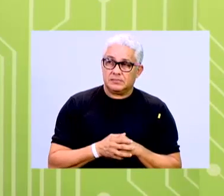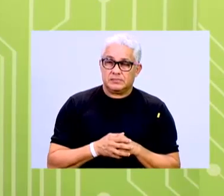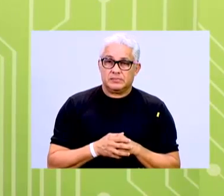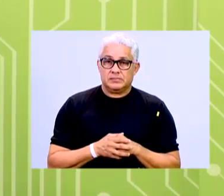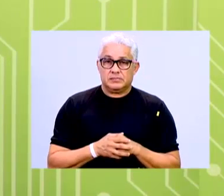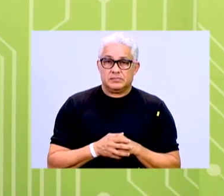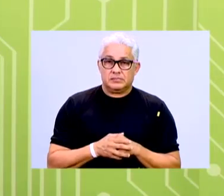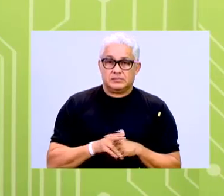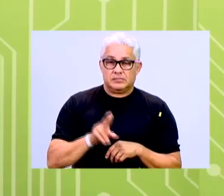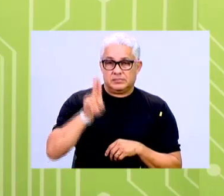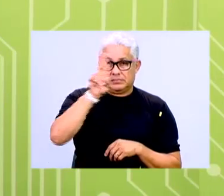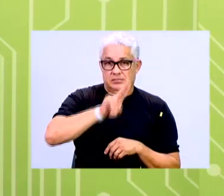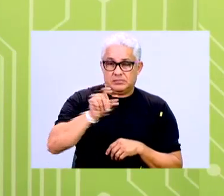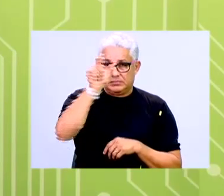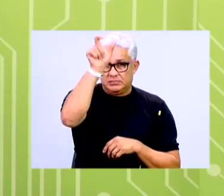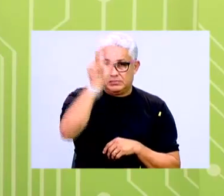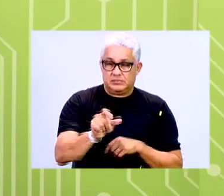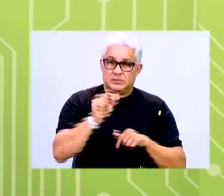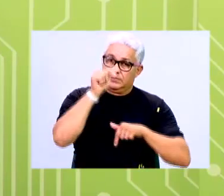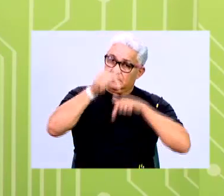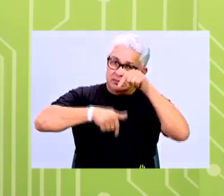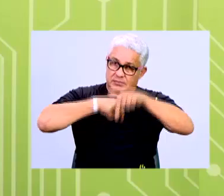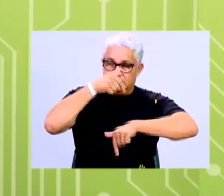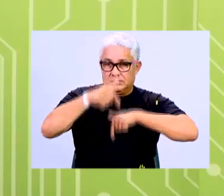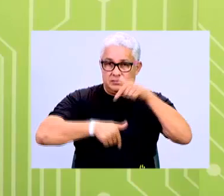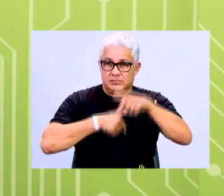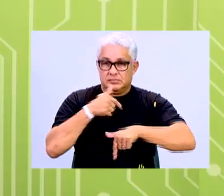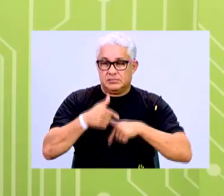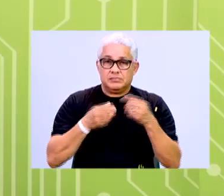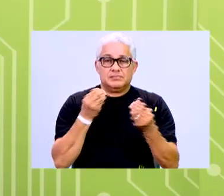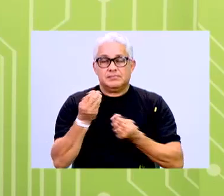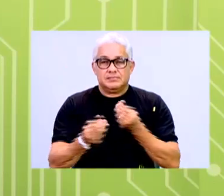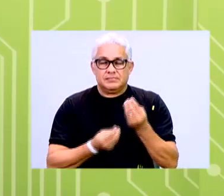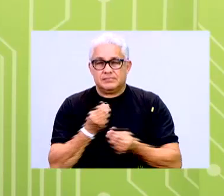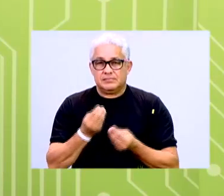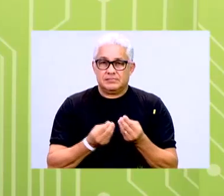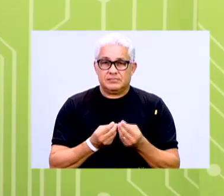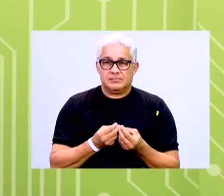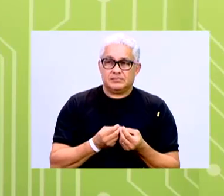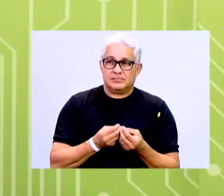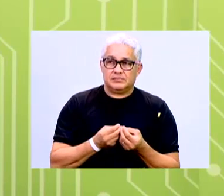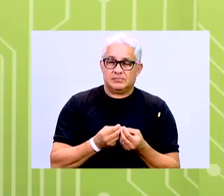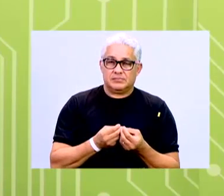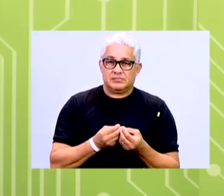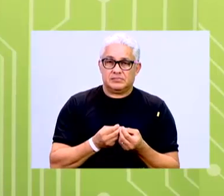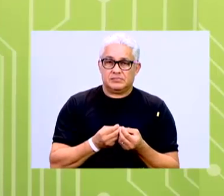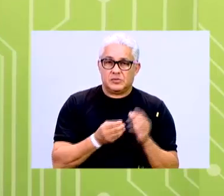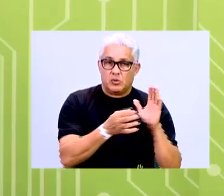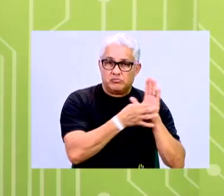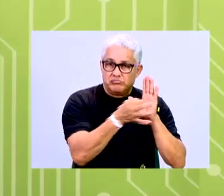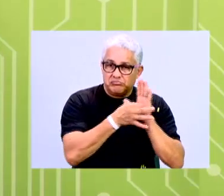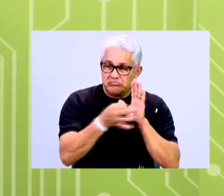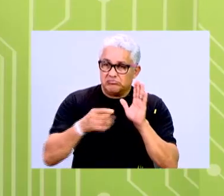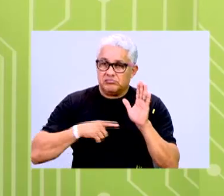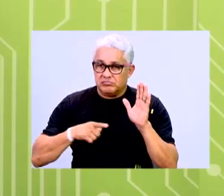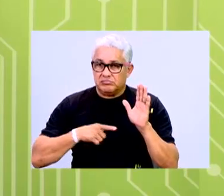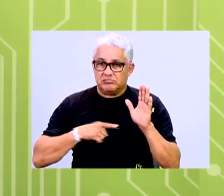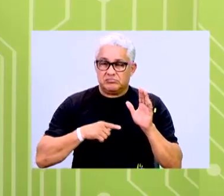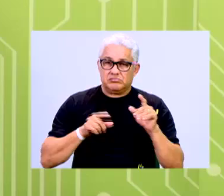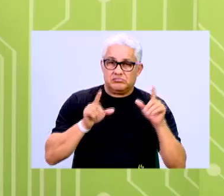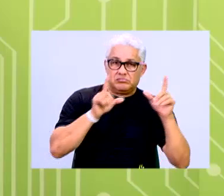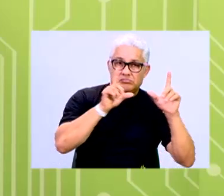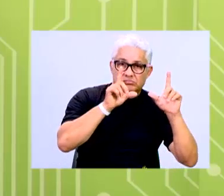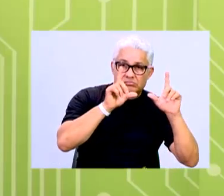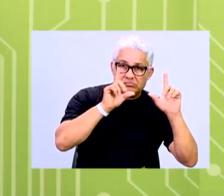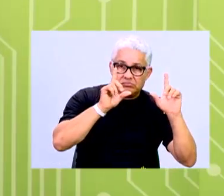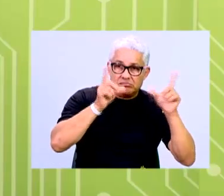que esse usuário trabalha, como que está, quais são as observações que eles têm com relação às telas,